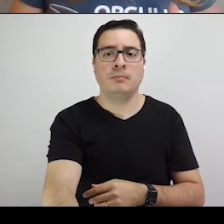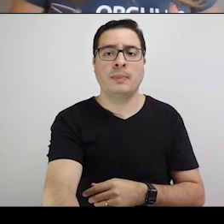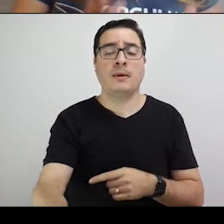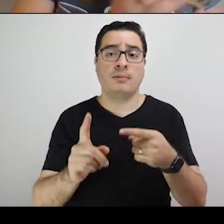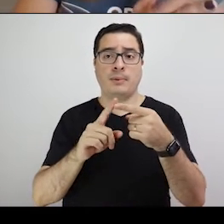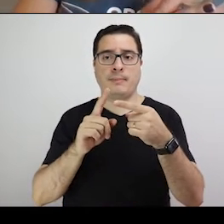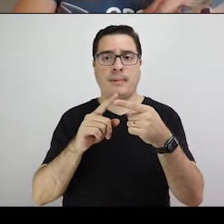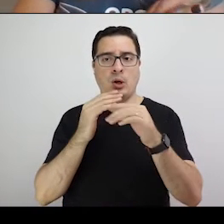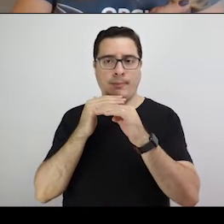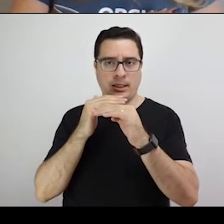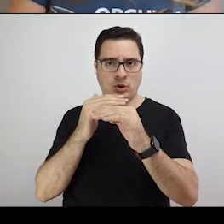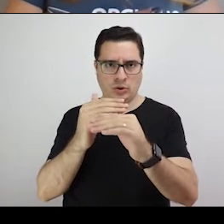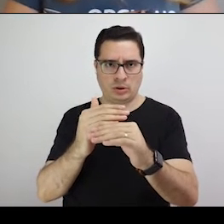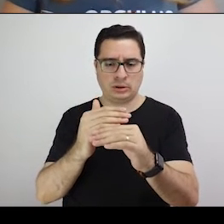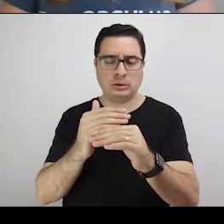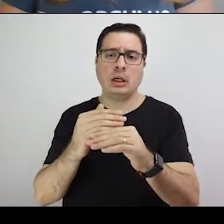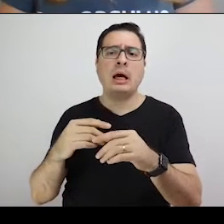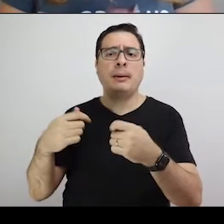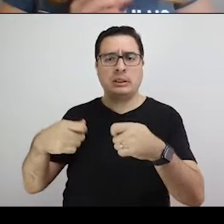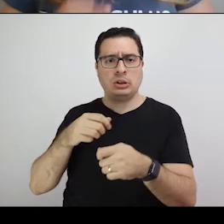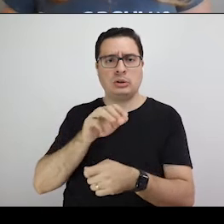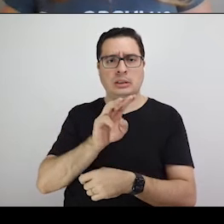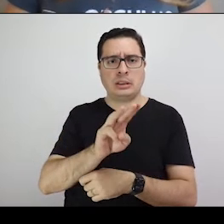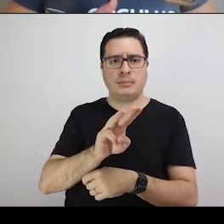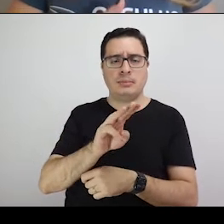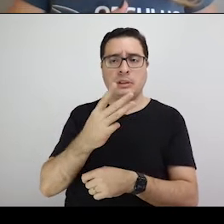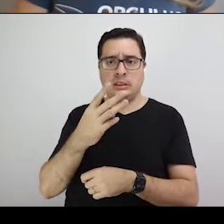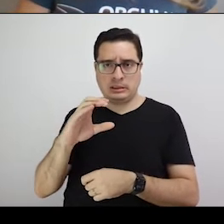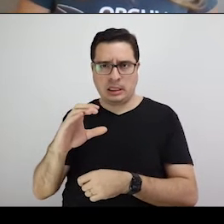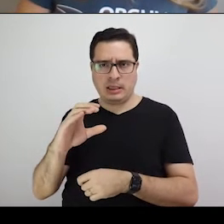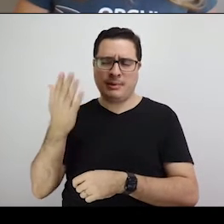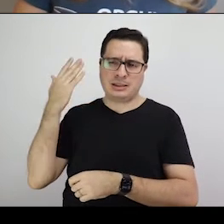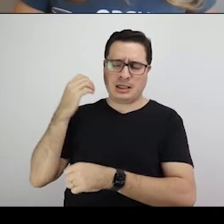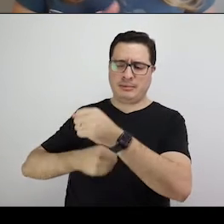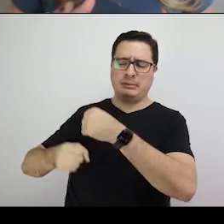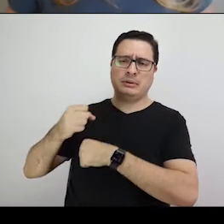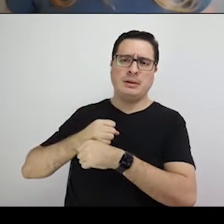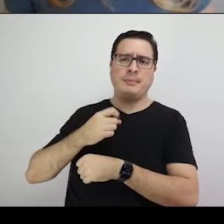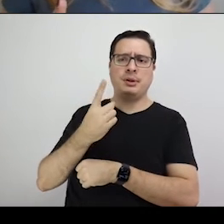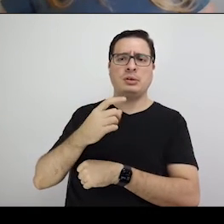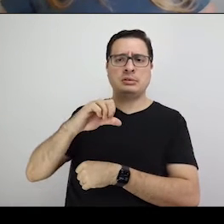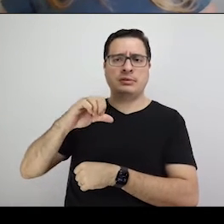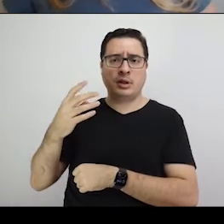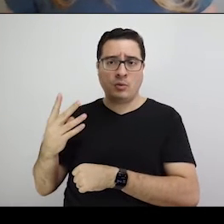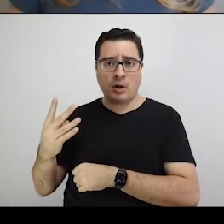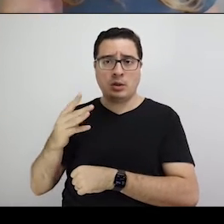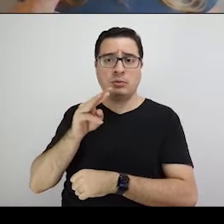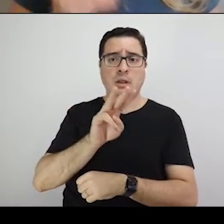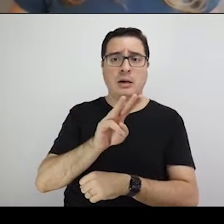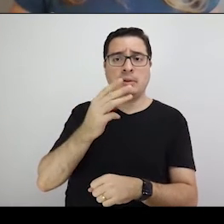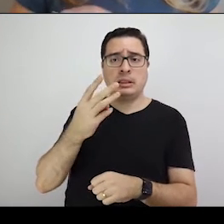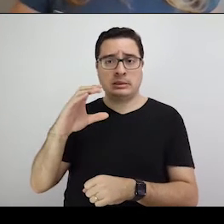Padrões, né, são recomendações do W3C. Desde 1994, o W3C,